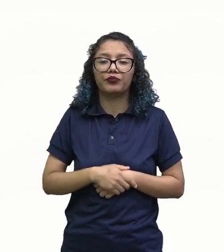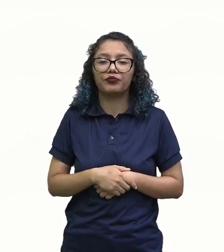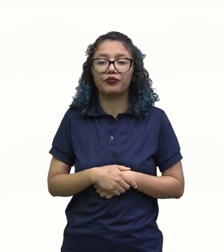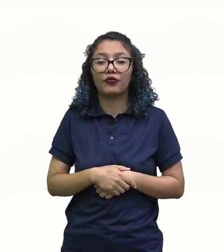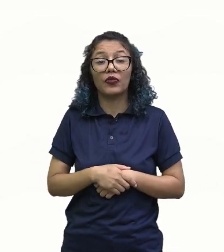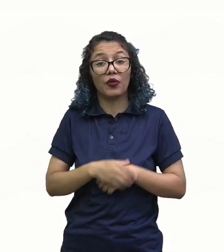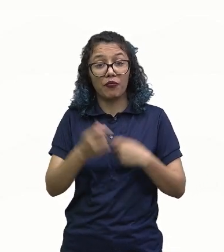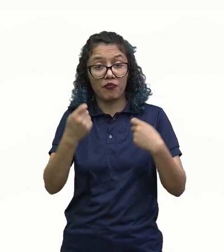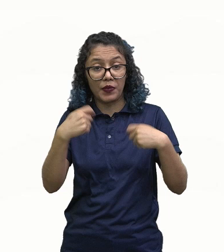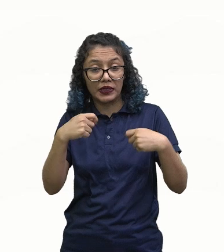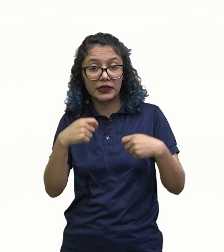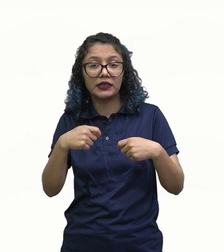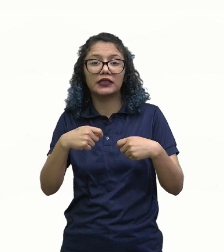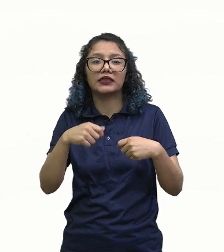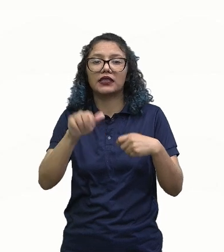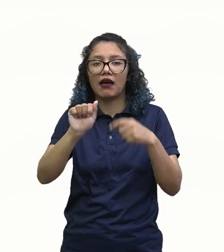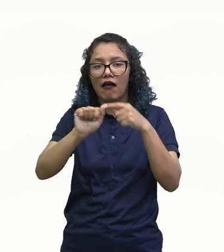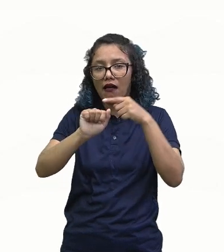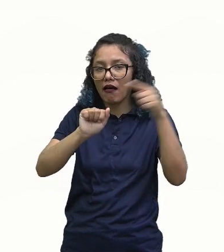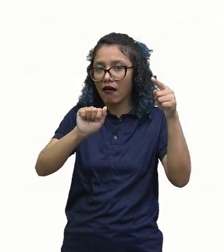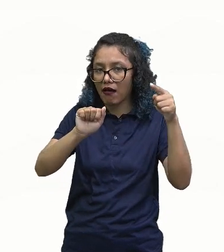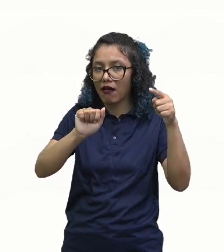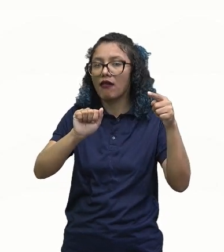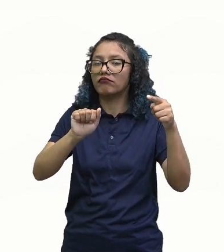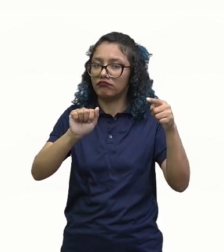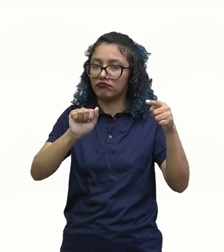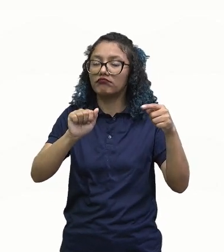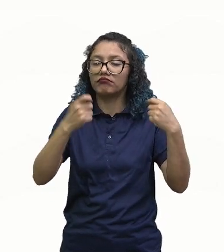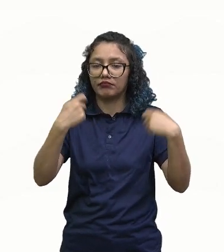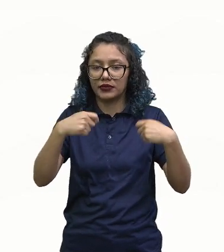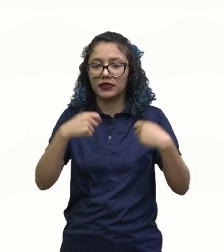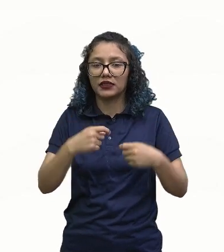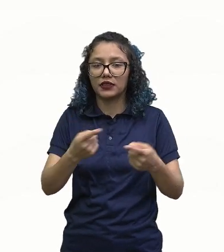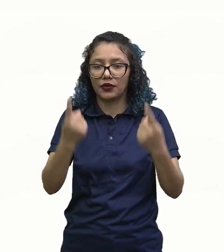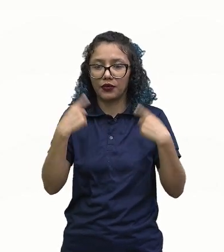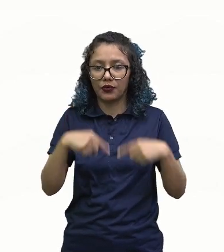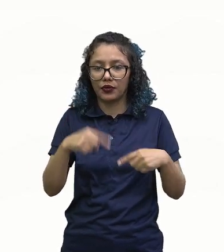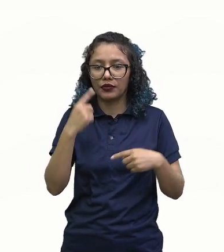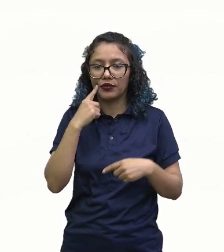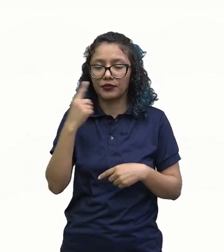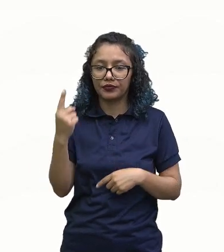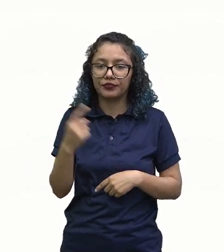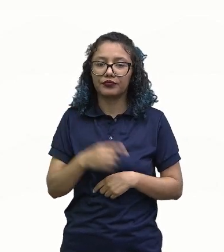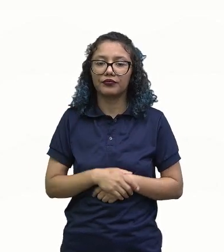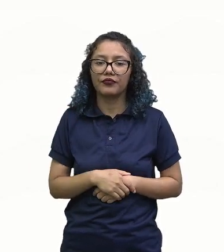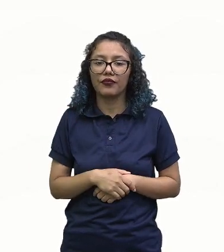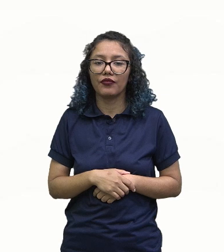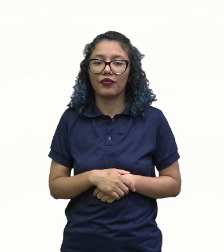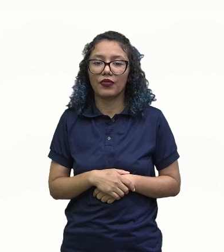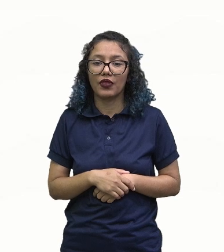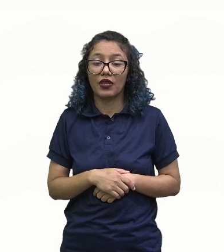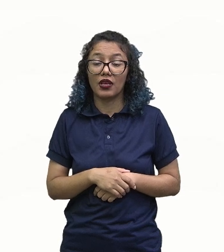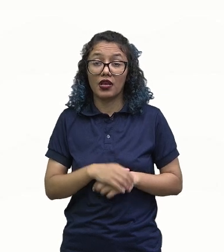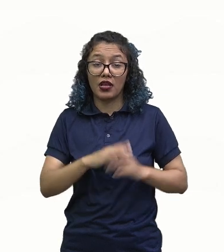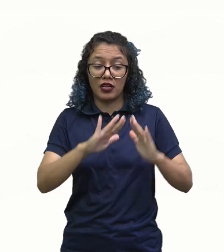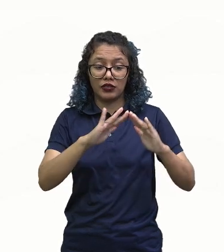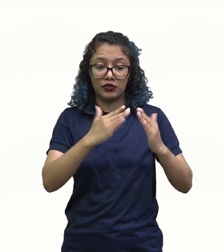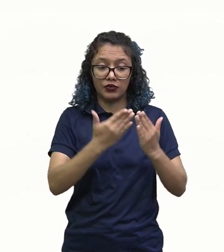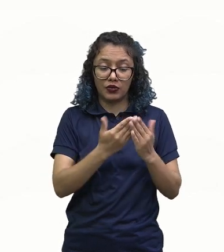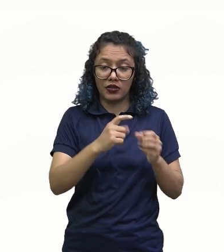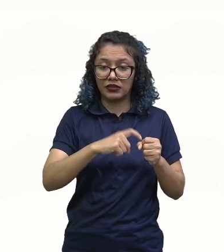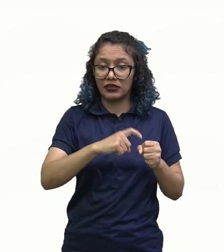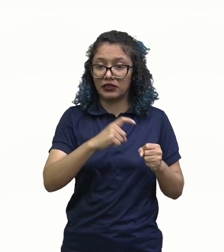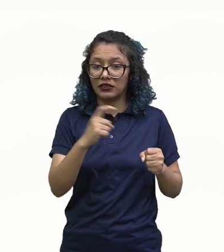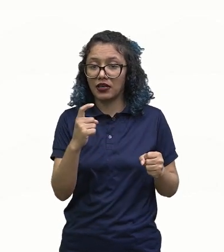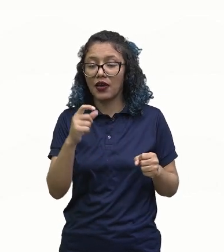antes, em cima do A. Saio da escola às 12h30. Mais uma vez, tem o